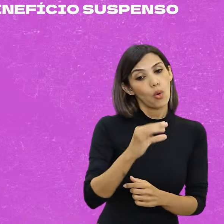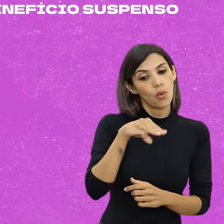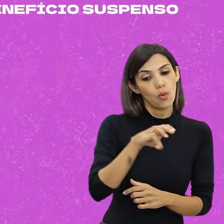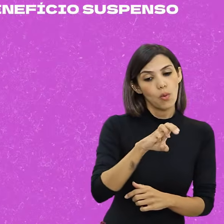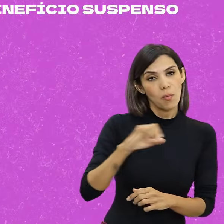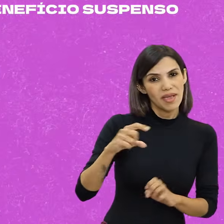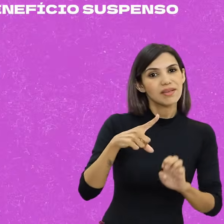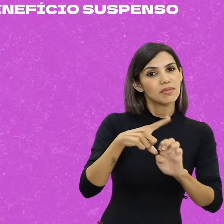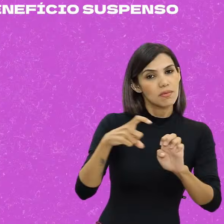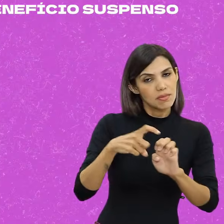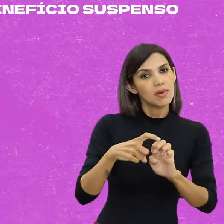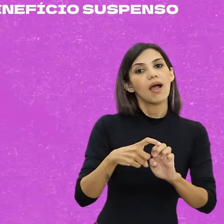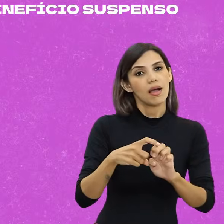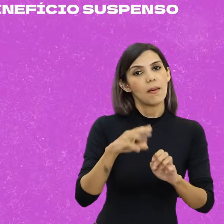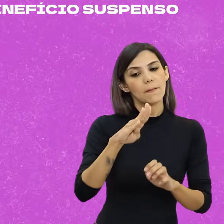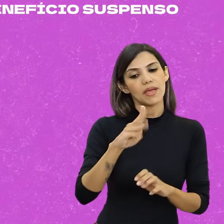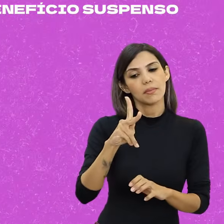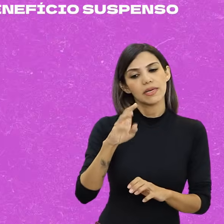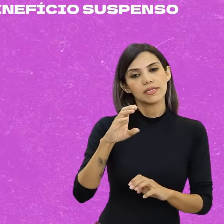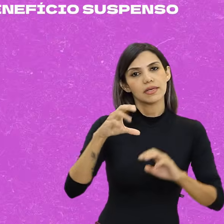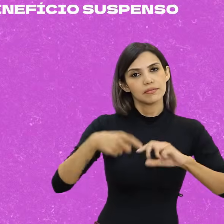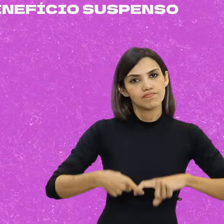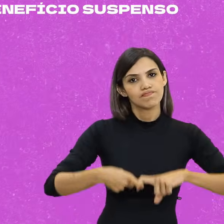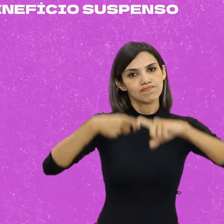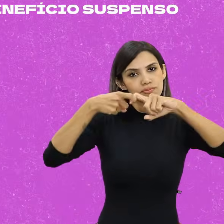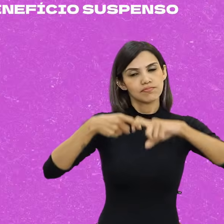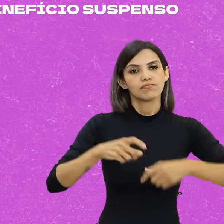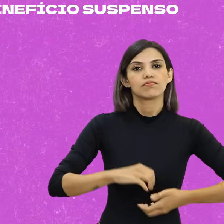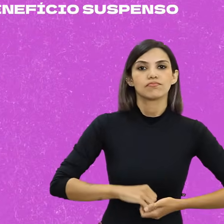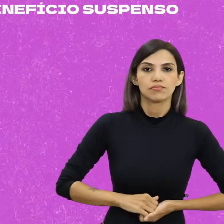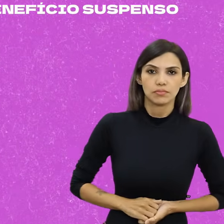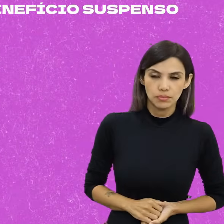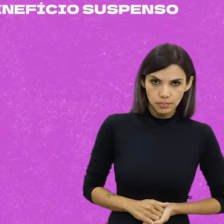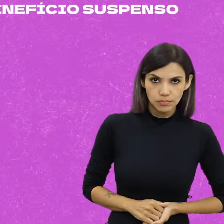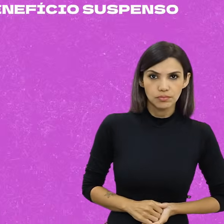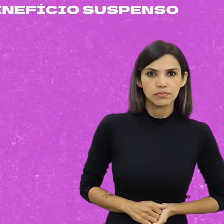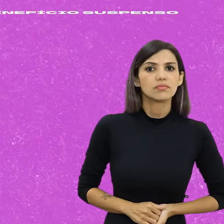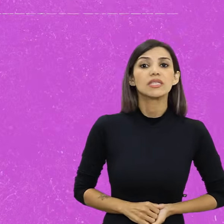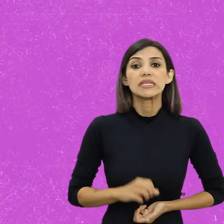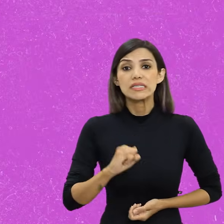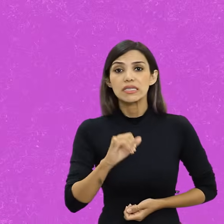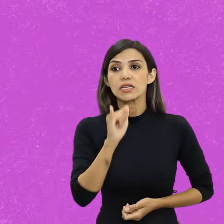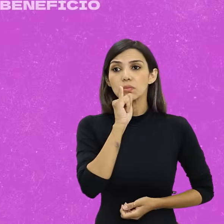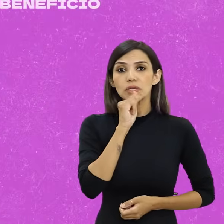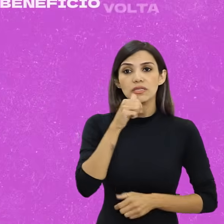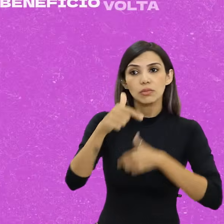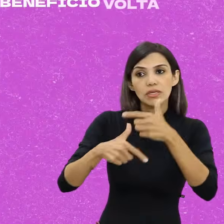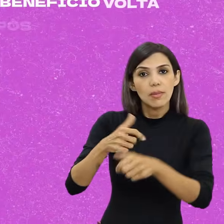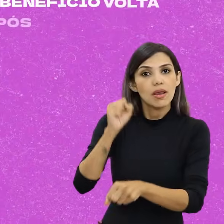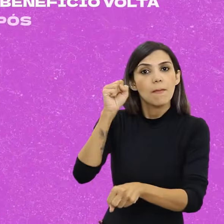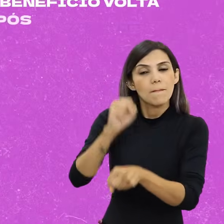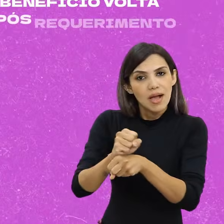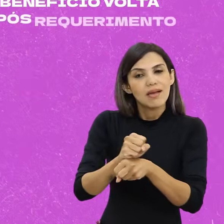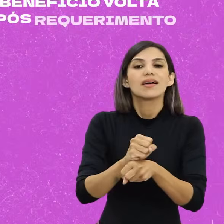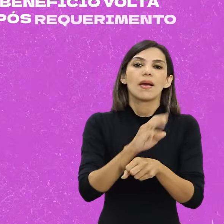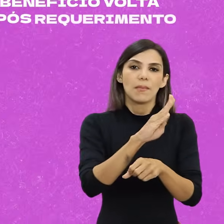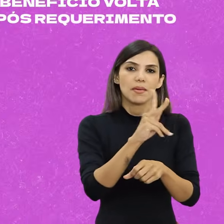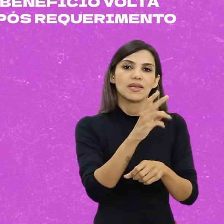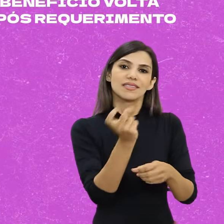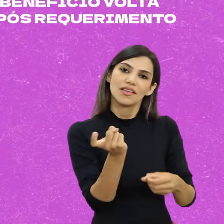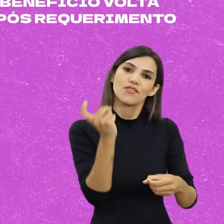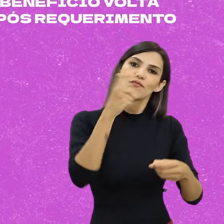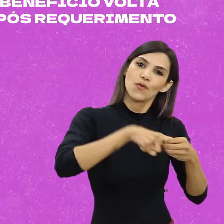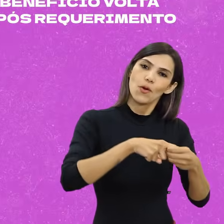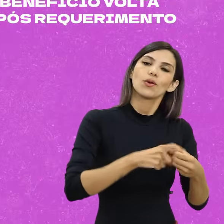empregado ou microempreendedor individual, o BPC é suspenso. Caso ela deixe de trabalhar, o benefício volta a ser pago